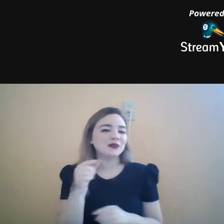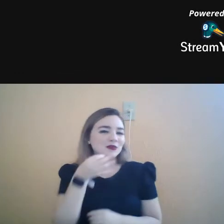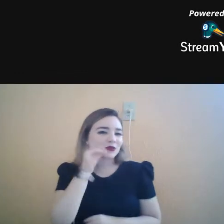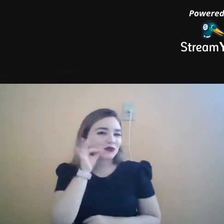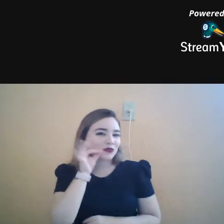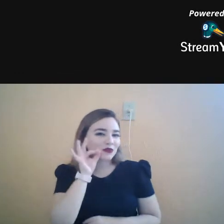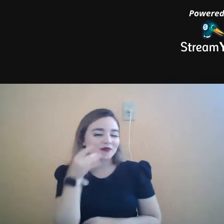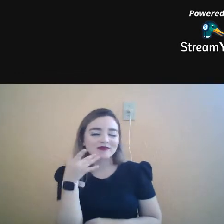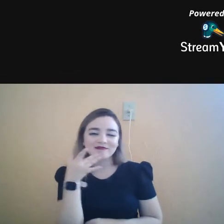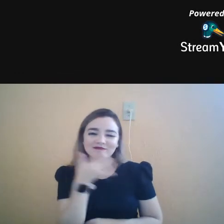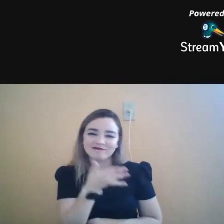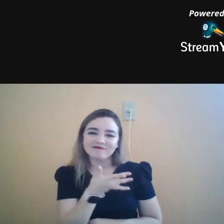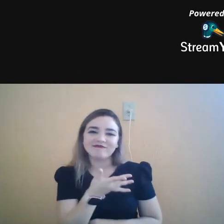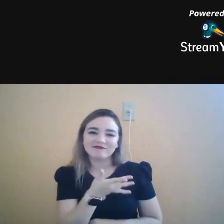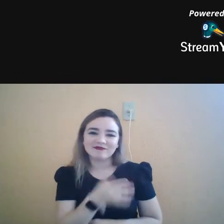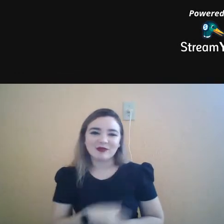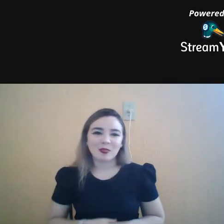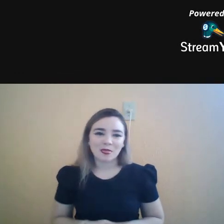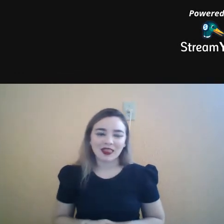Que delícia.